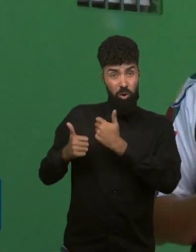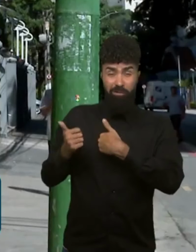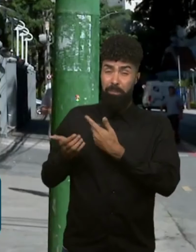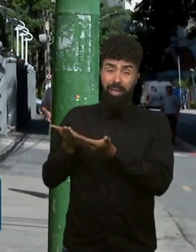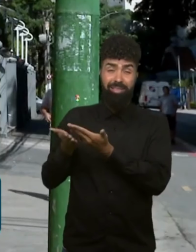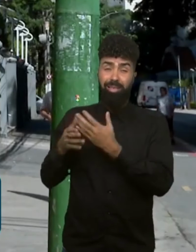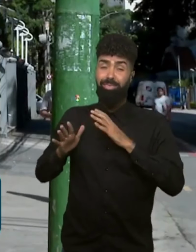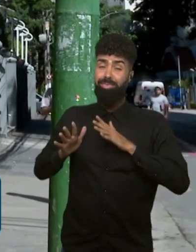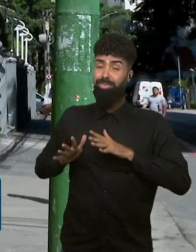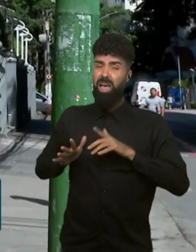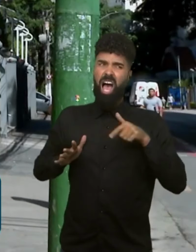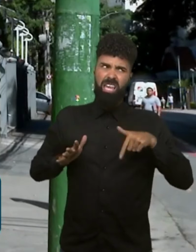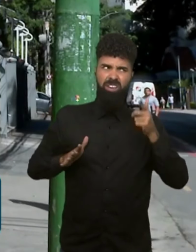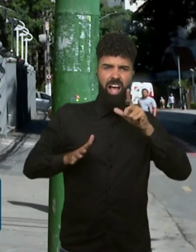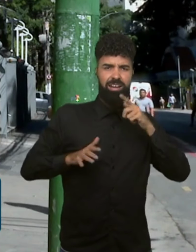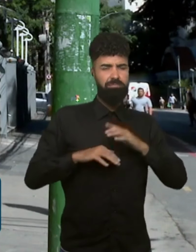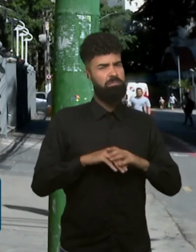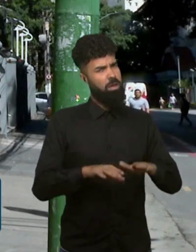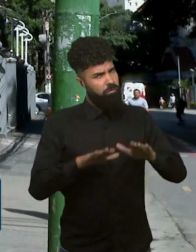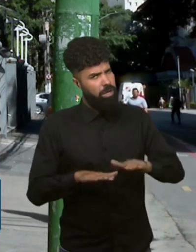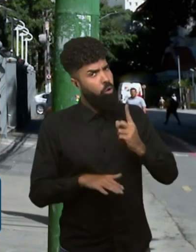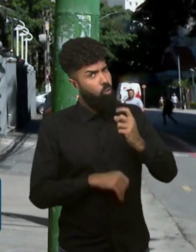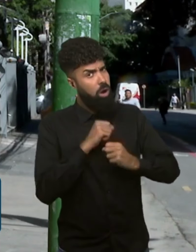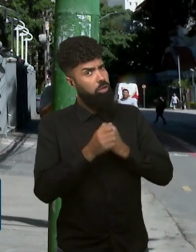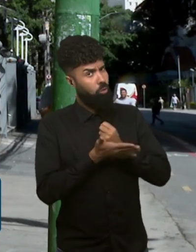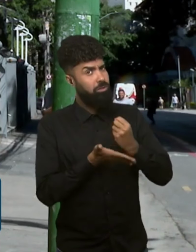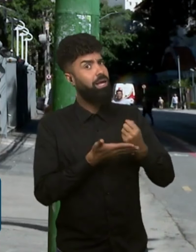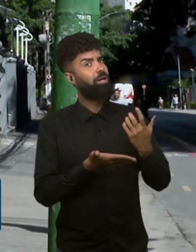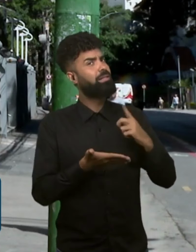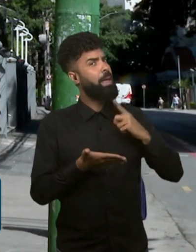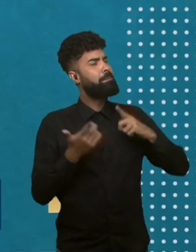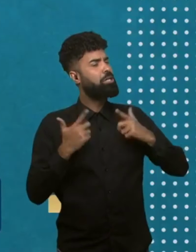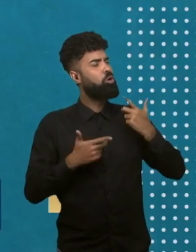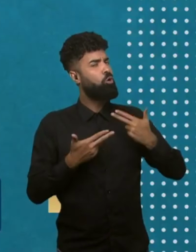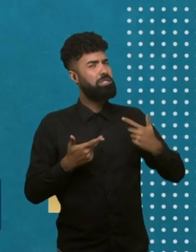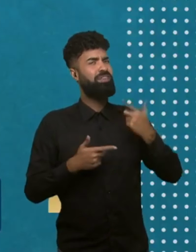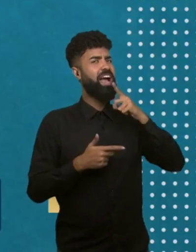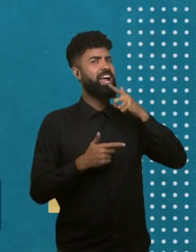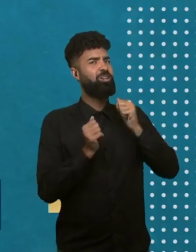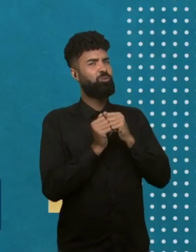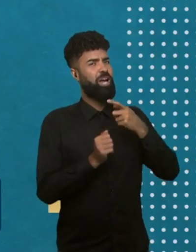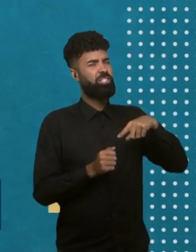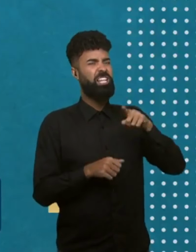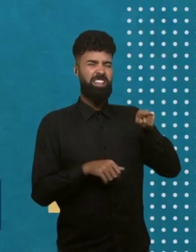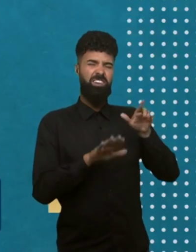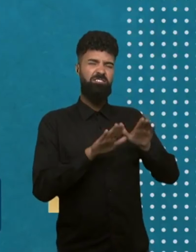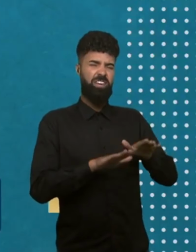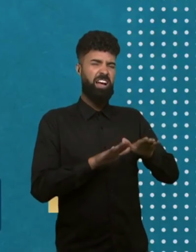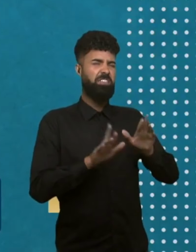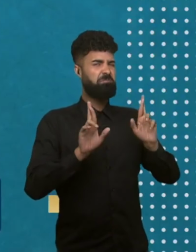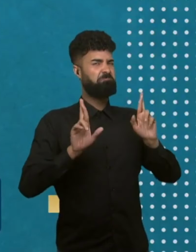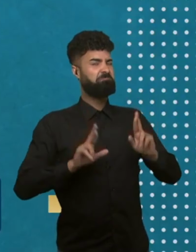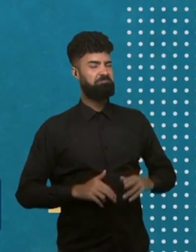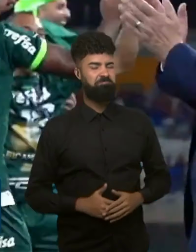ganhar. Tem que ficar porque tem um ano de contrato ainda, tem mais coisa para ele ganhar ainda com a gente aí. Vai ficar, vai ficar.